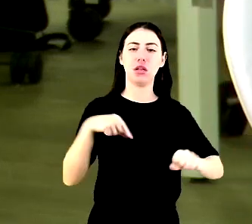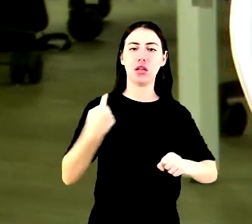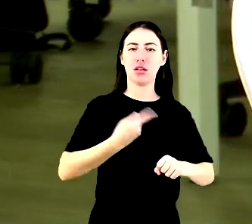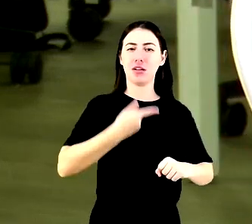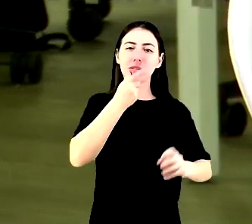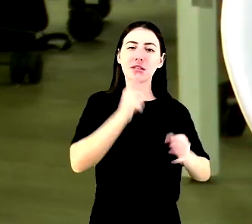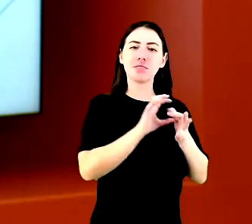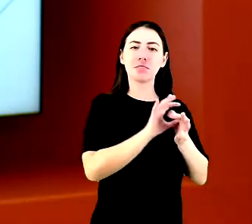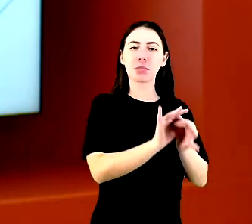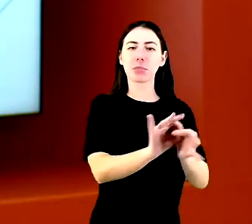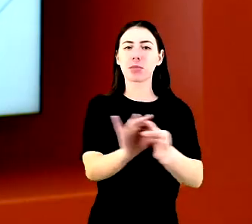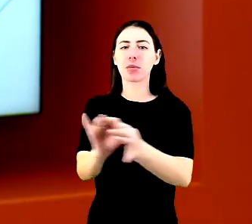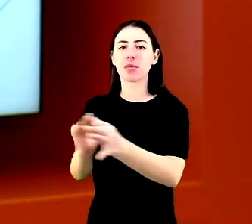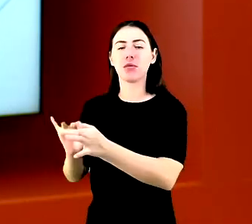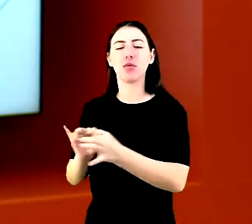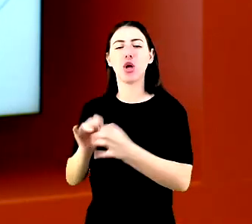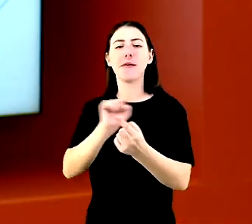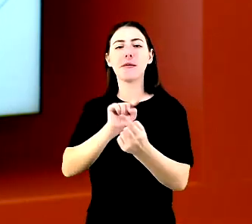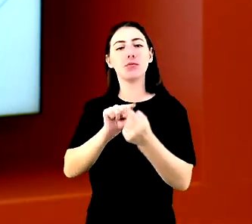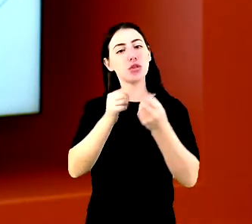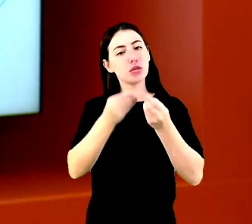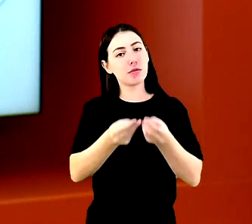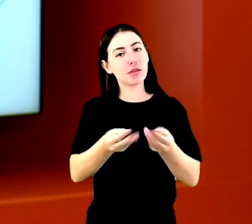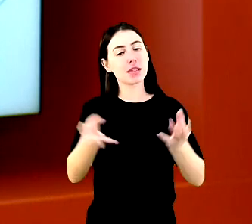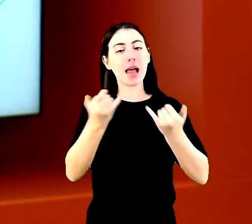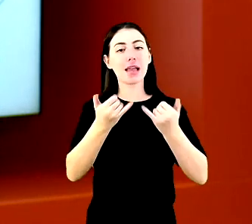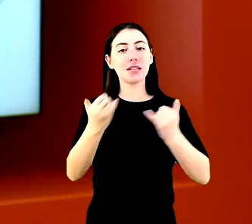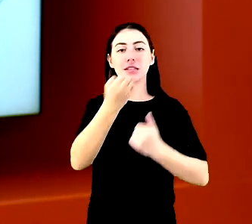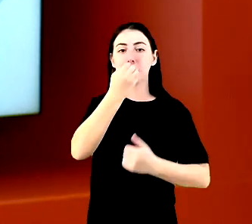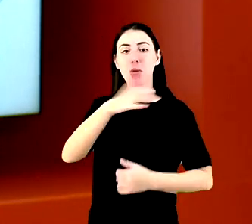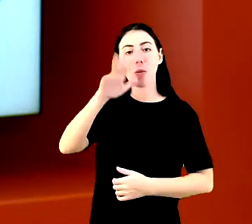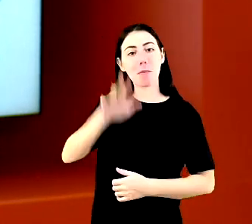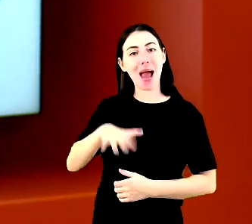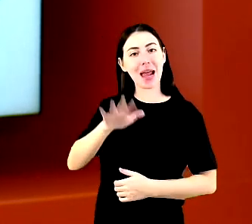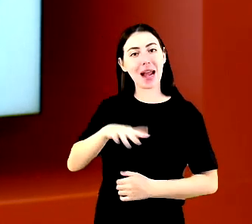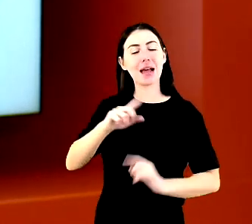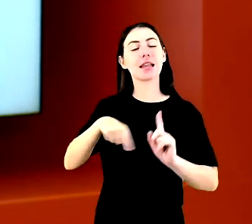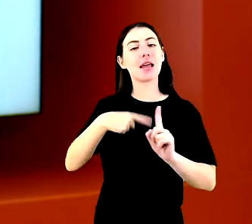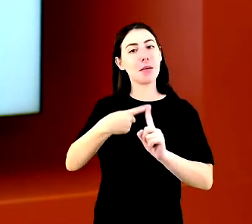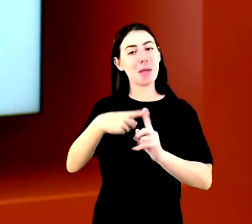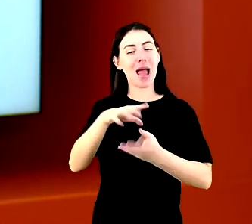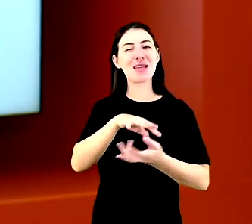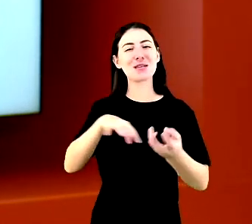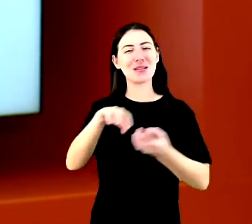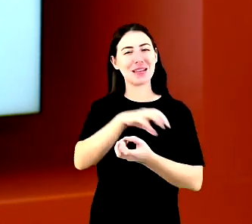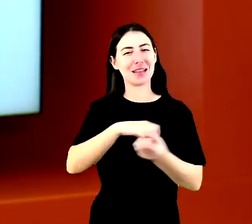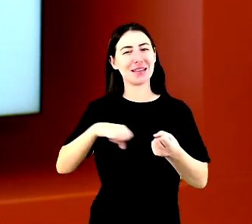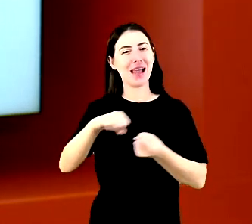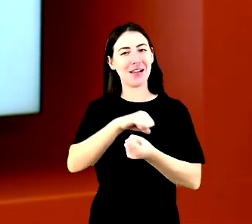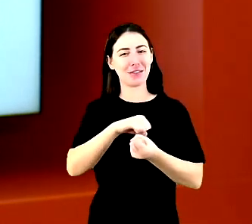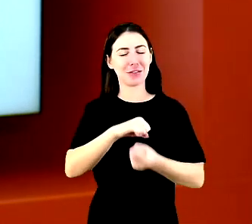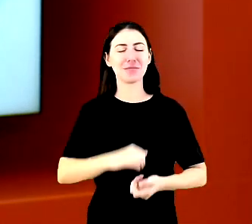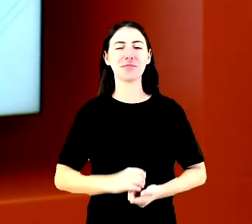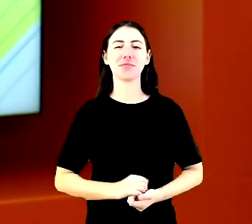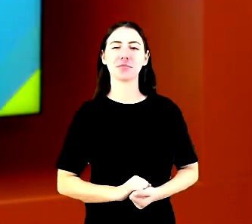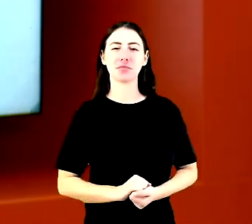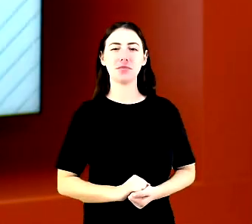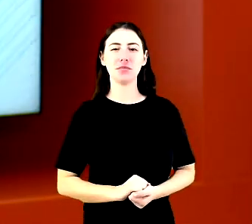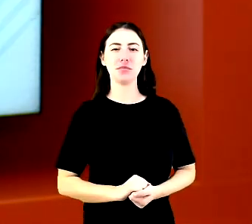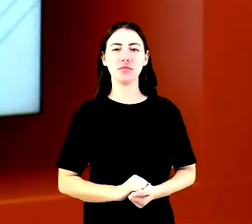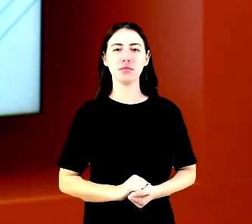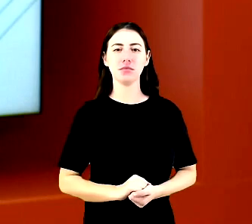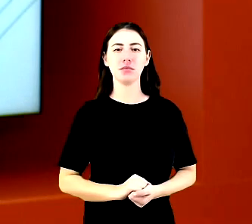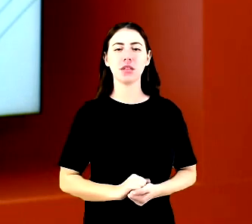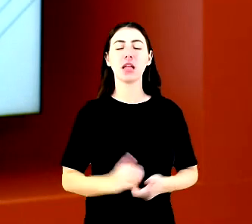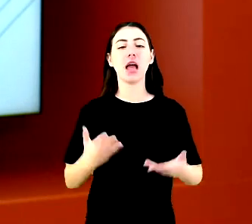população. Bacana. Agora eu vou passar aqui a bola para a Adriana. Falando de serviços financeiros, a